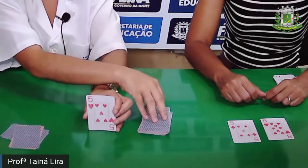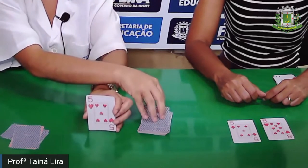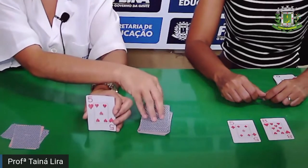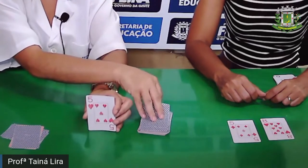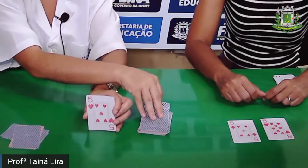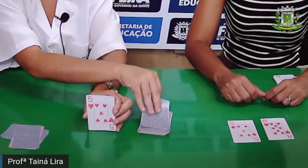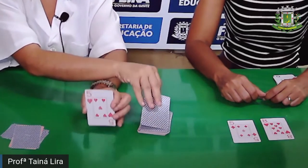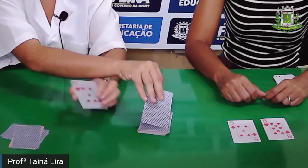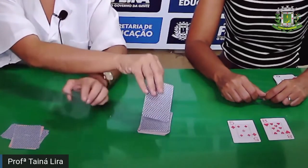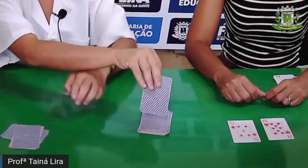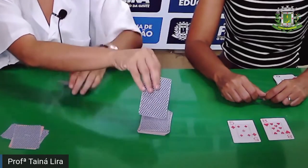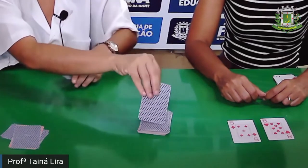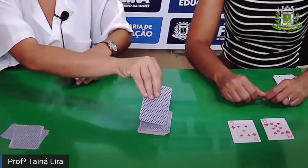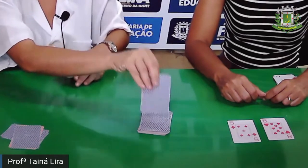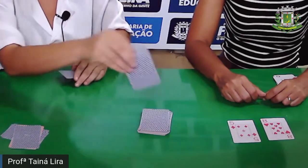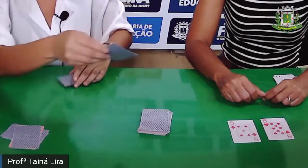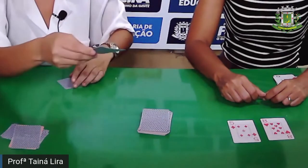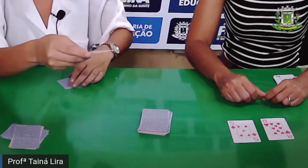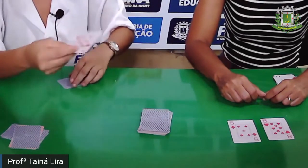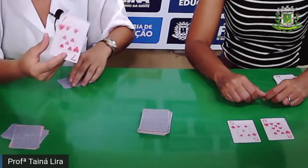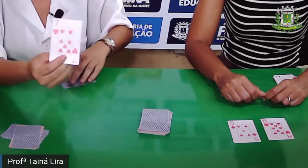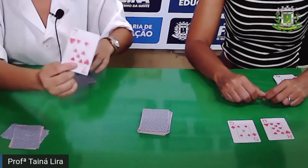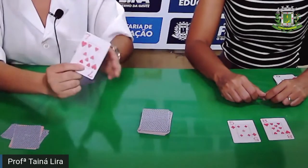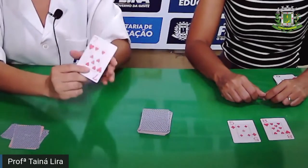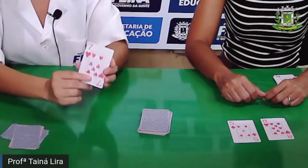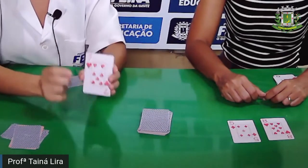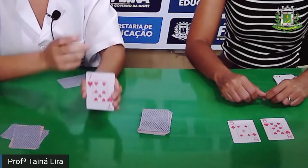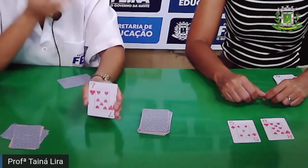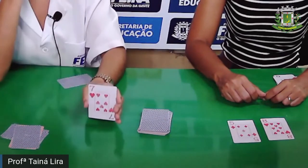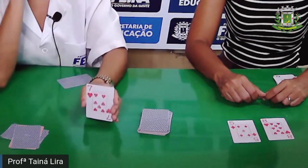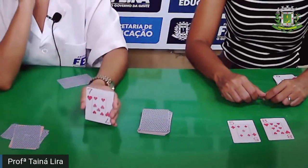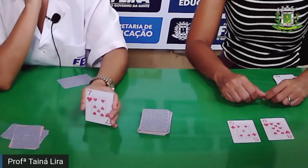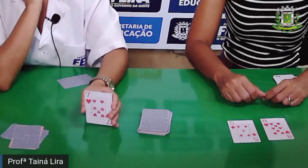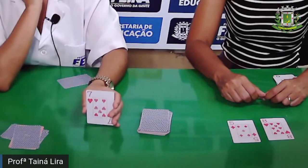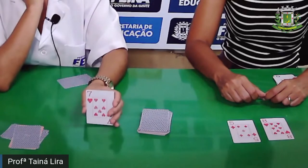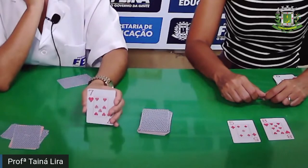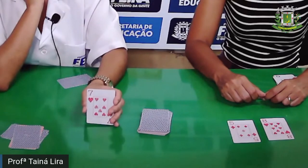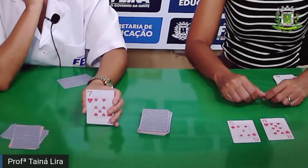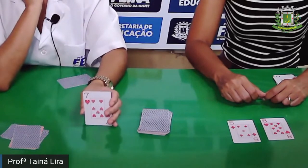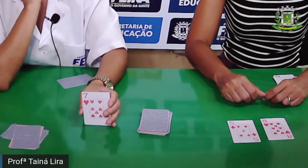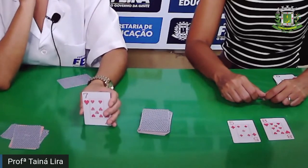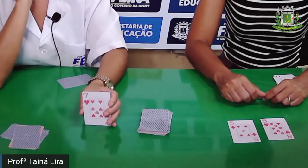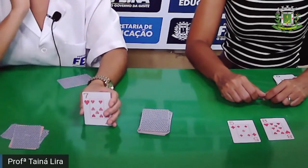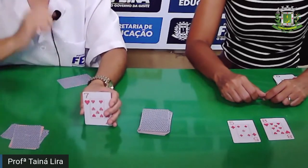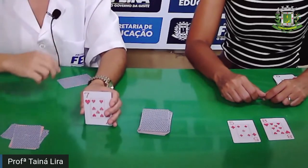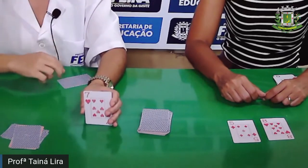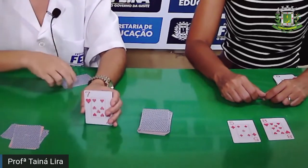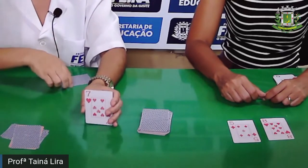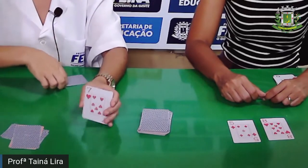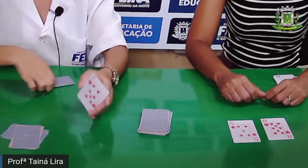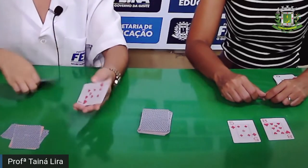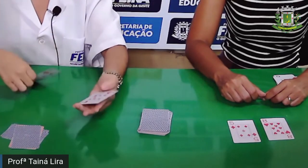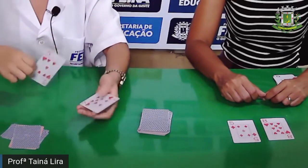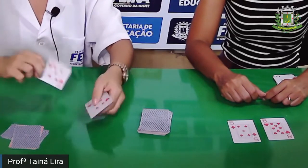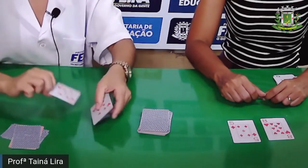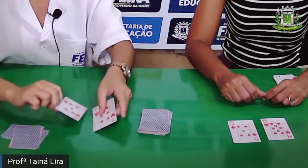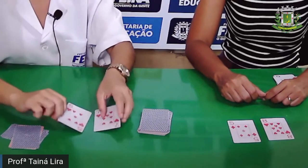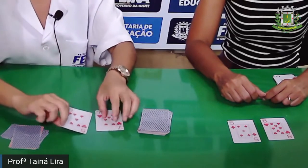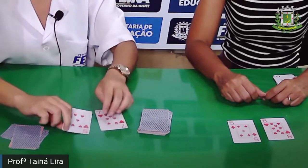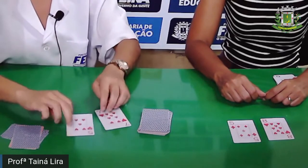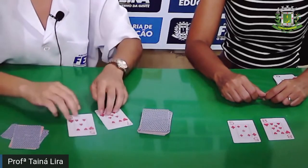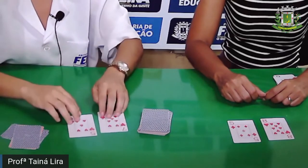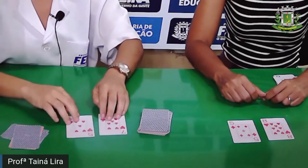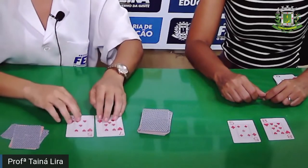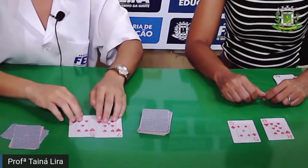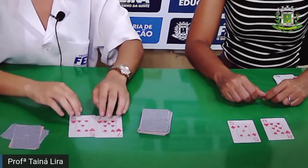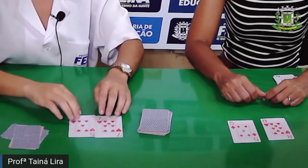menor do que a dela, tá bom? Vamos ver quanto a pró tirou? Ó, o 7, então, ó. Eu sei